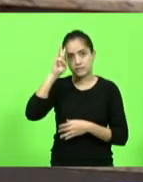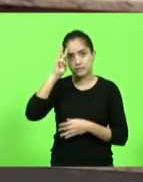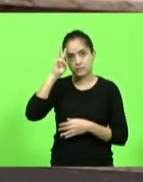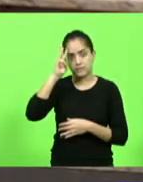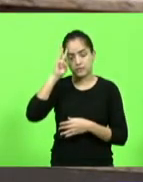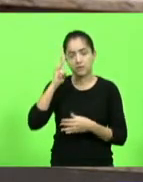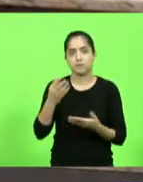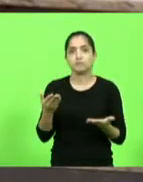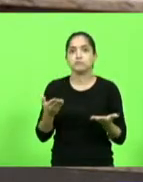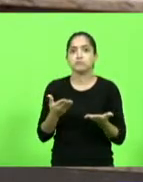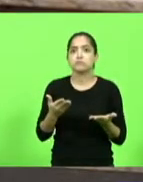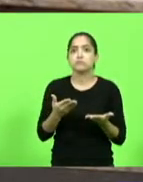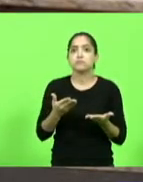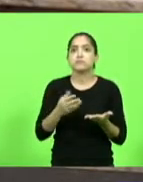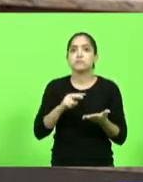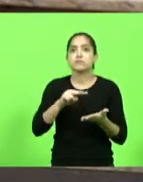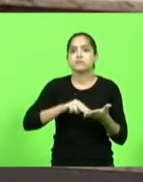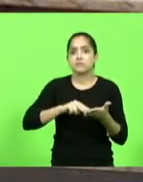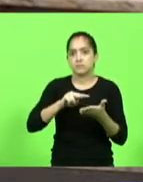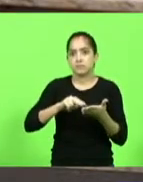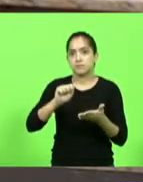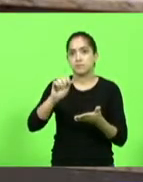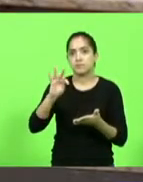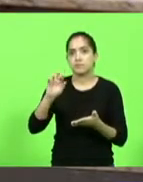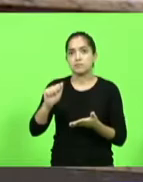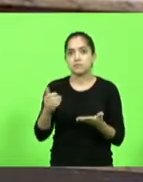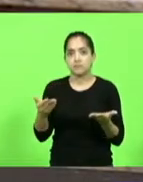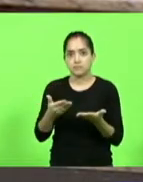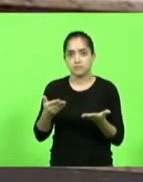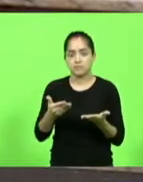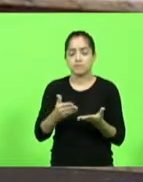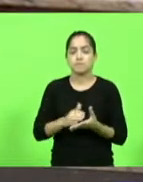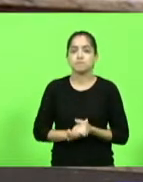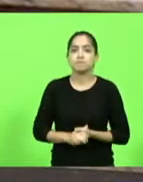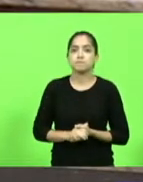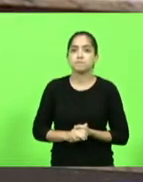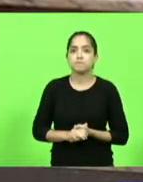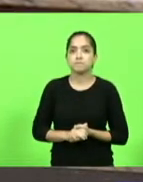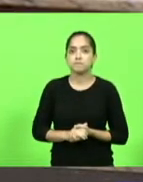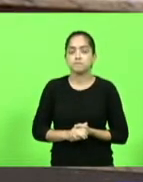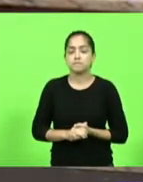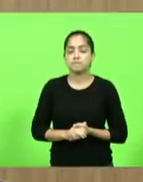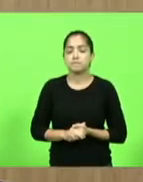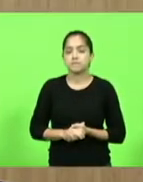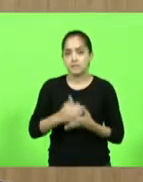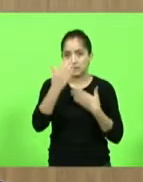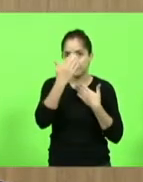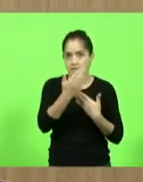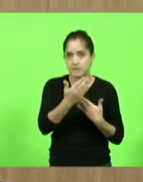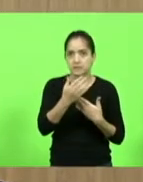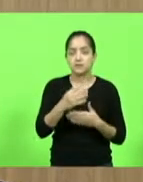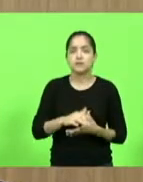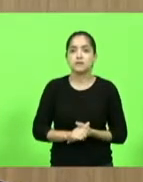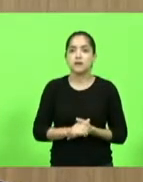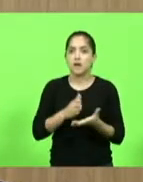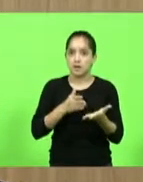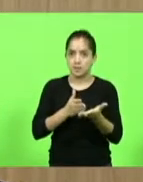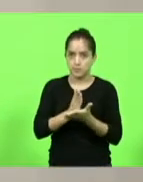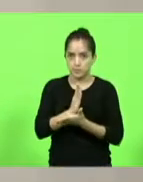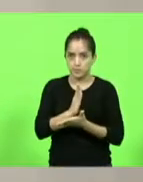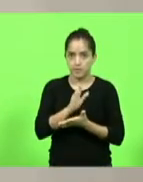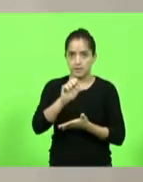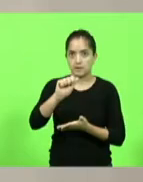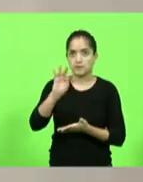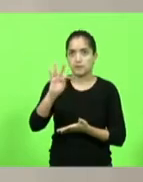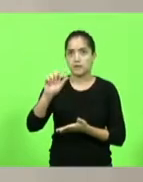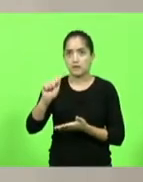para constar o senhor segundo secretário lavrou a presente ata. Era isso, senhor presidente. Obrigado, deputado Ismael. Dou por aprovada a ata